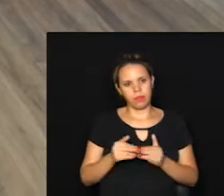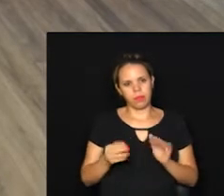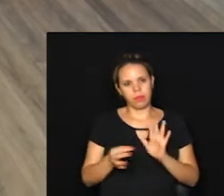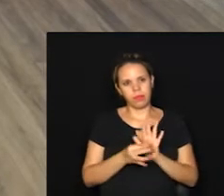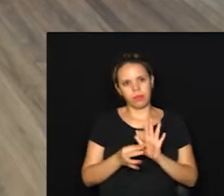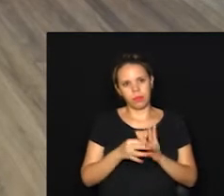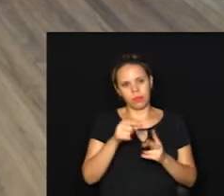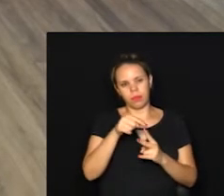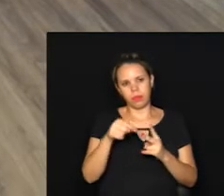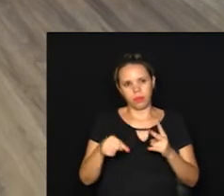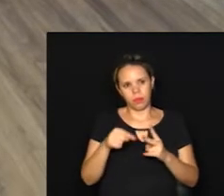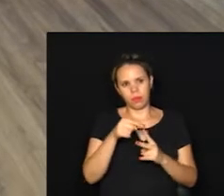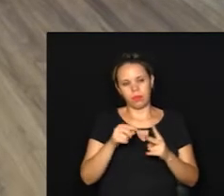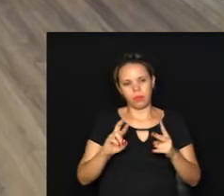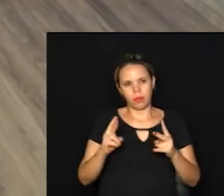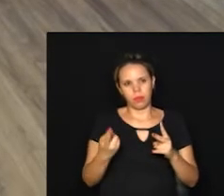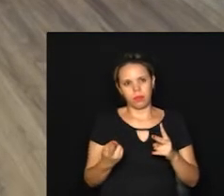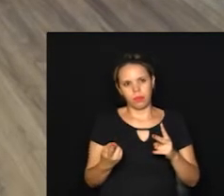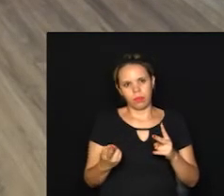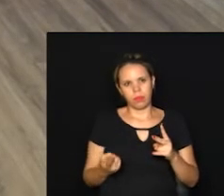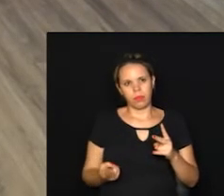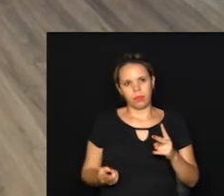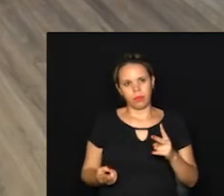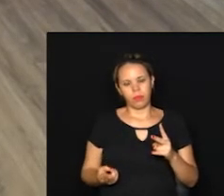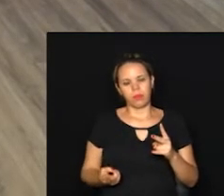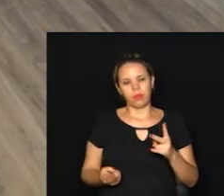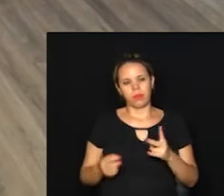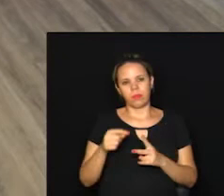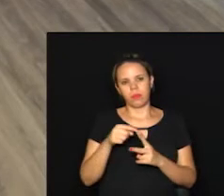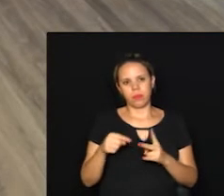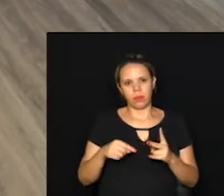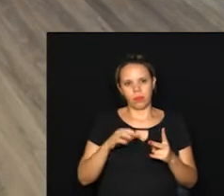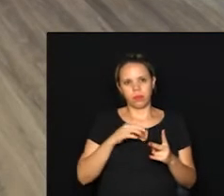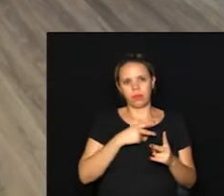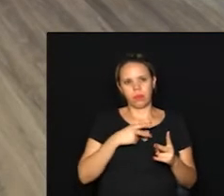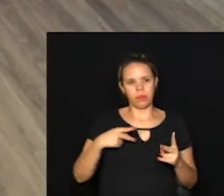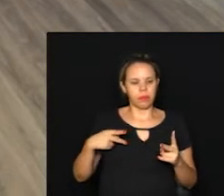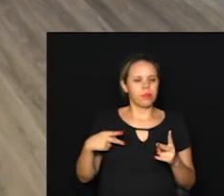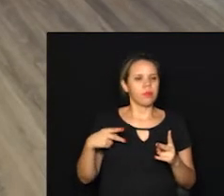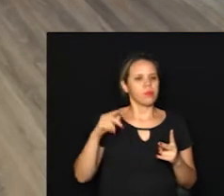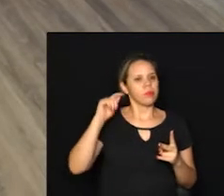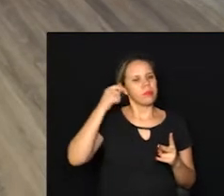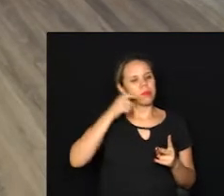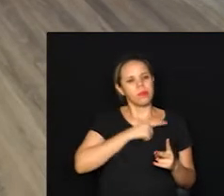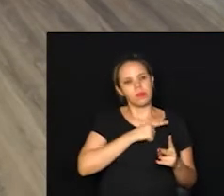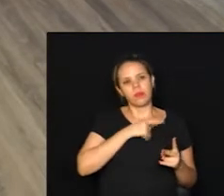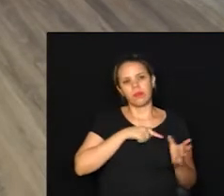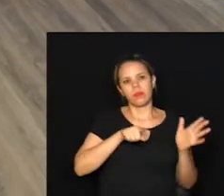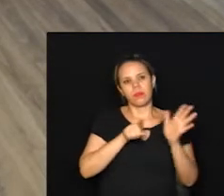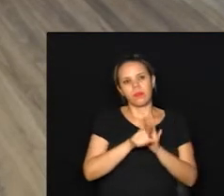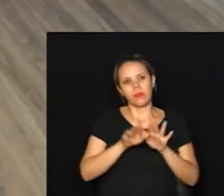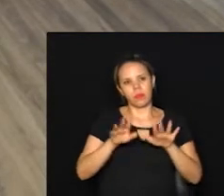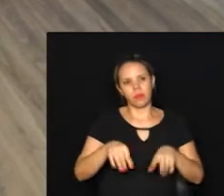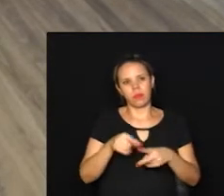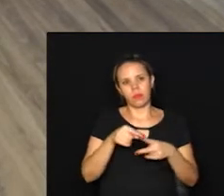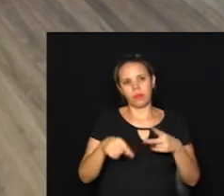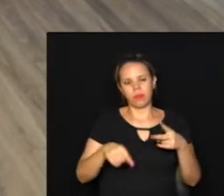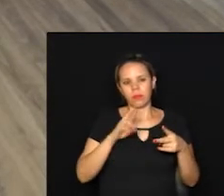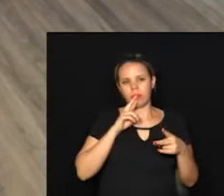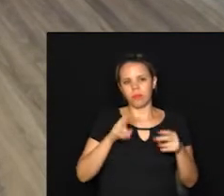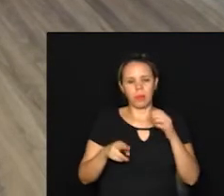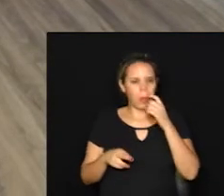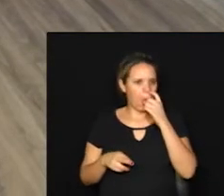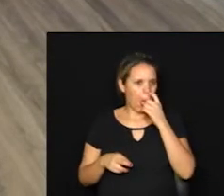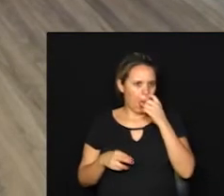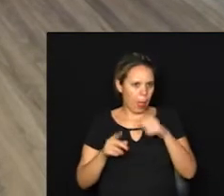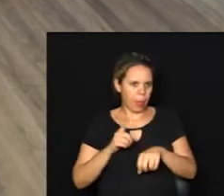dos dois, do resultado do Mariolane e também do Stefan Campineiro, mas a minha pergunta, e já fica para os dois, porque eu sei que a gente